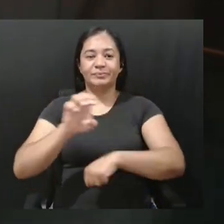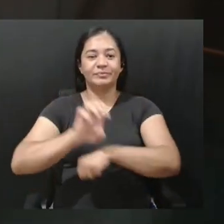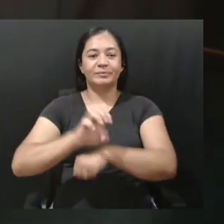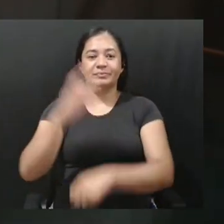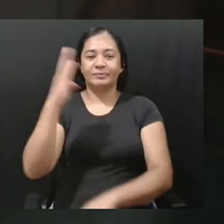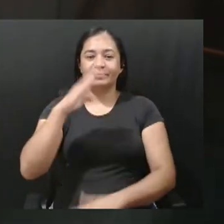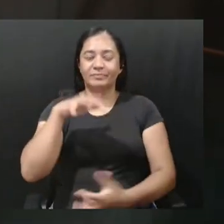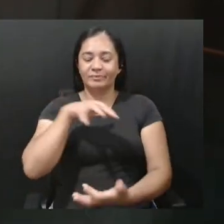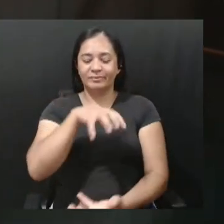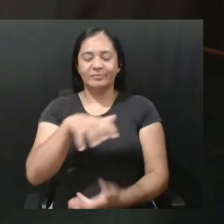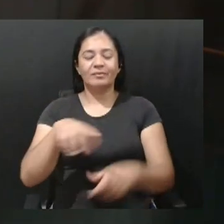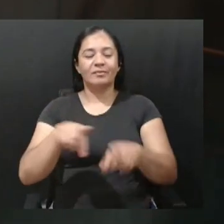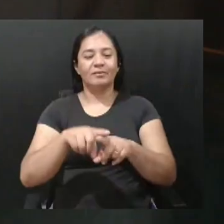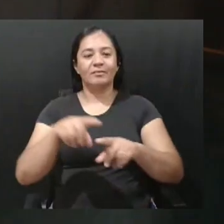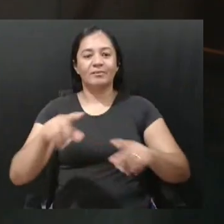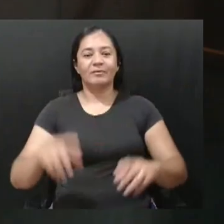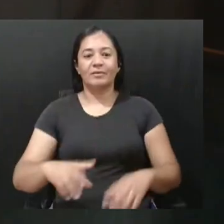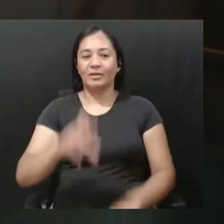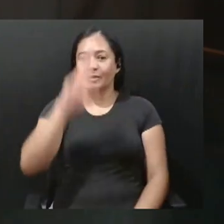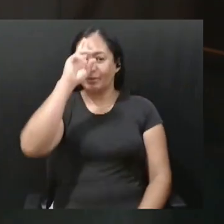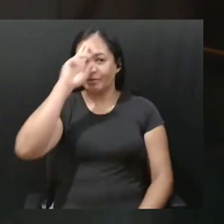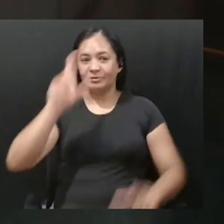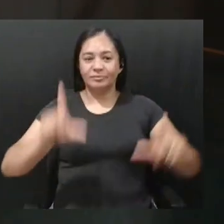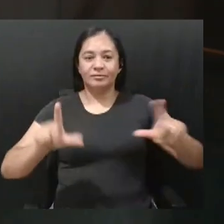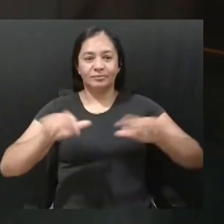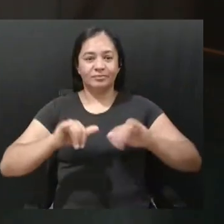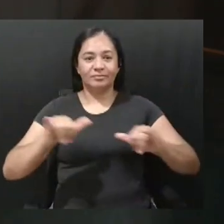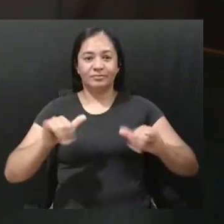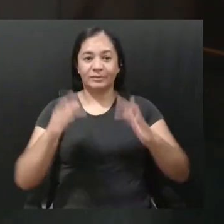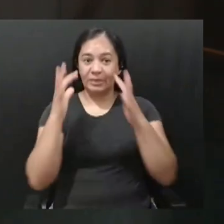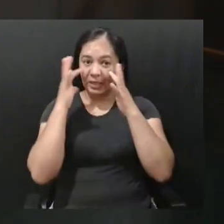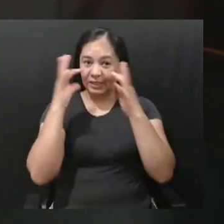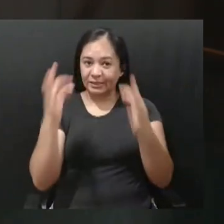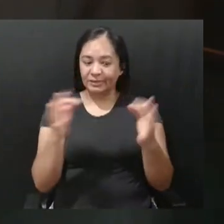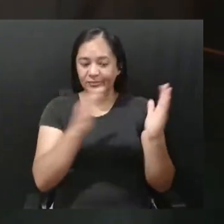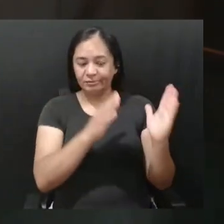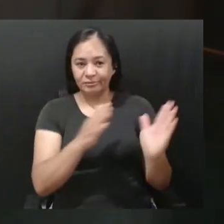meio-dia nós temos Câmara Notícia. Fique ligadinho na programação da TV